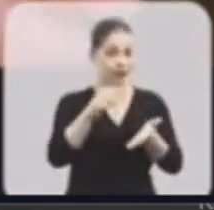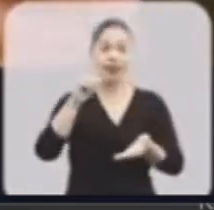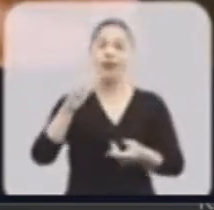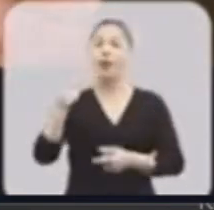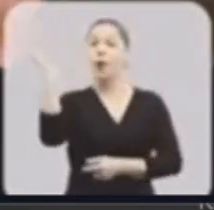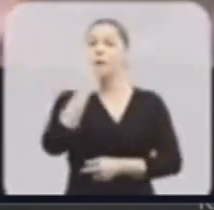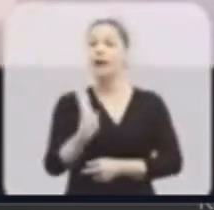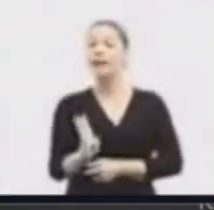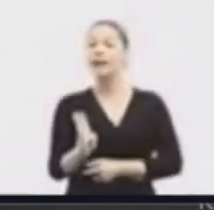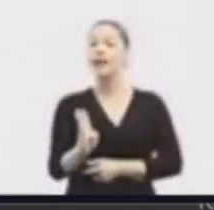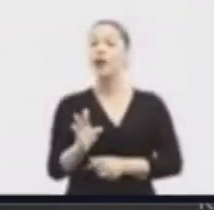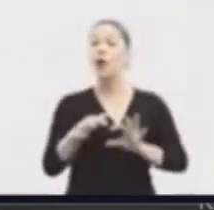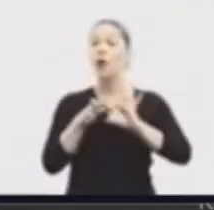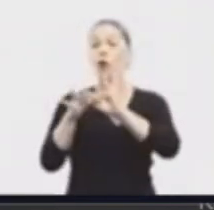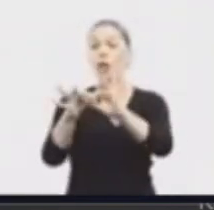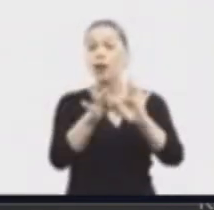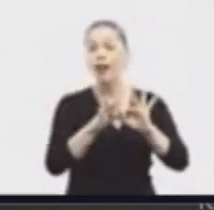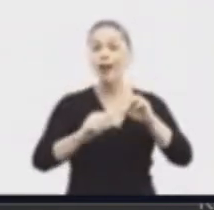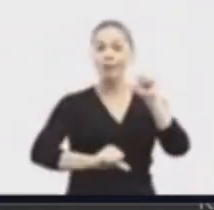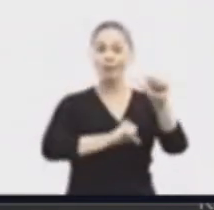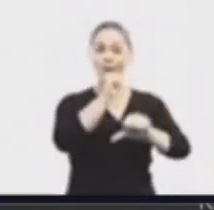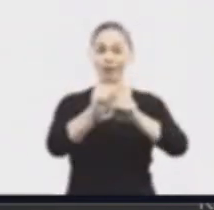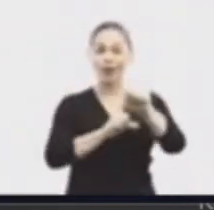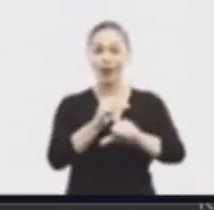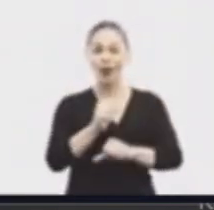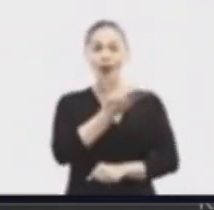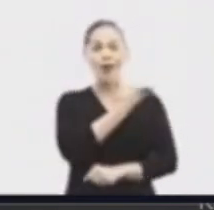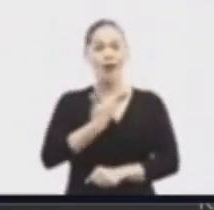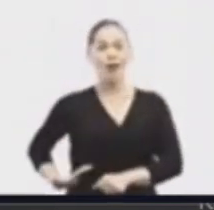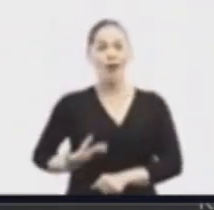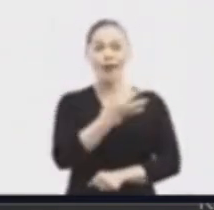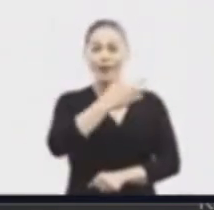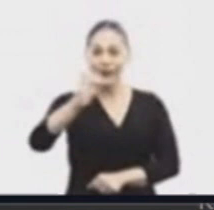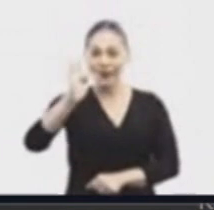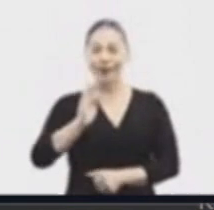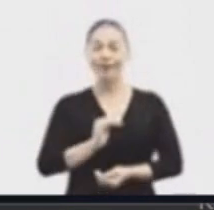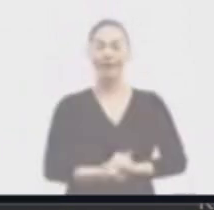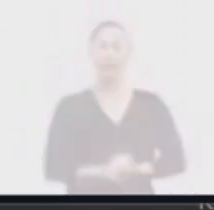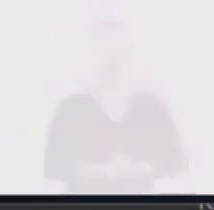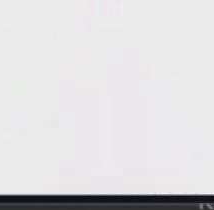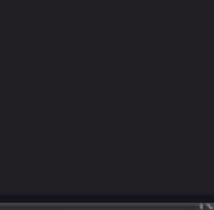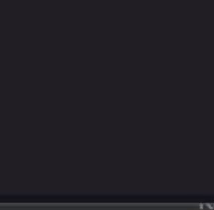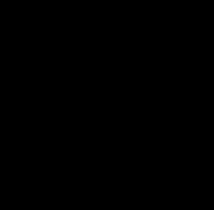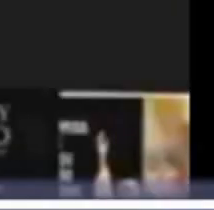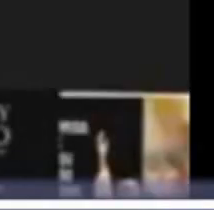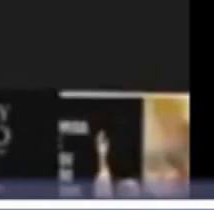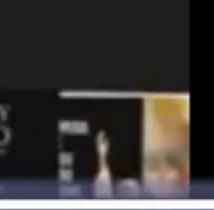denuncie. Brasil, União e Reconstrução. Governo Federal.